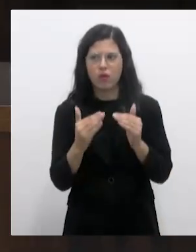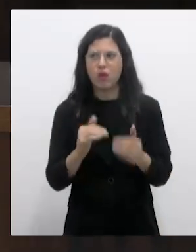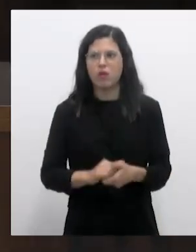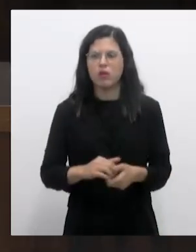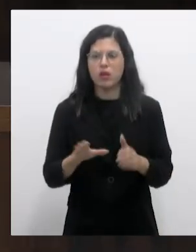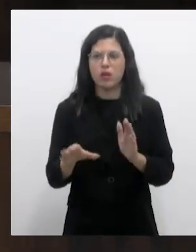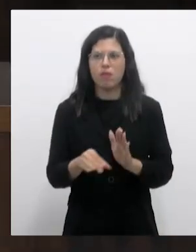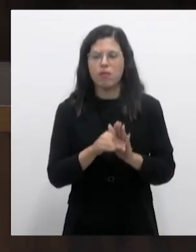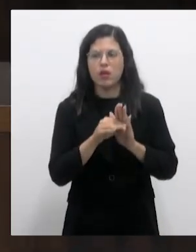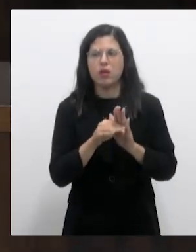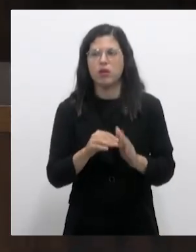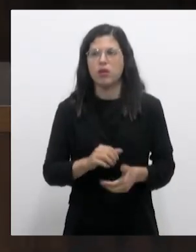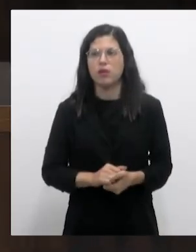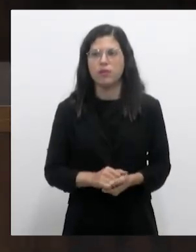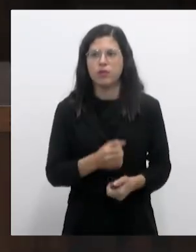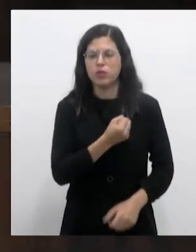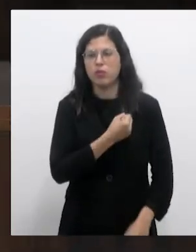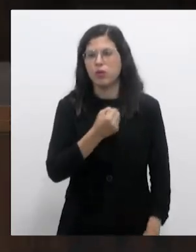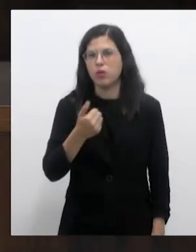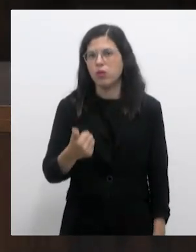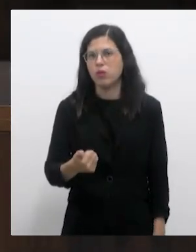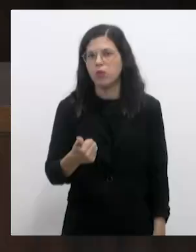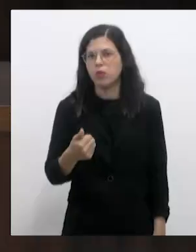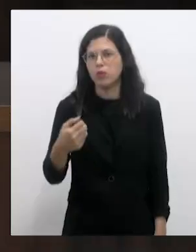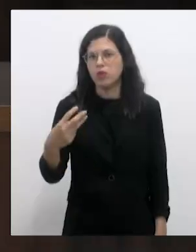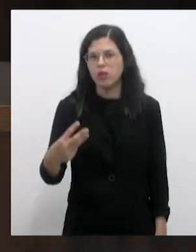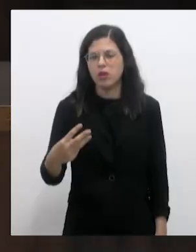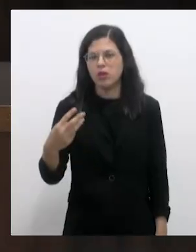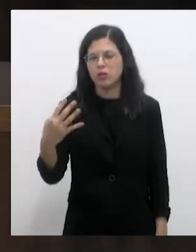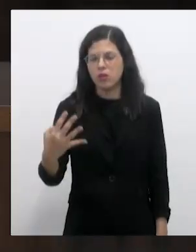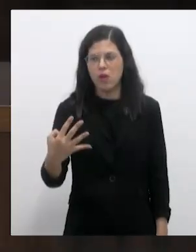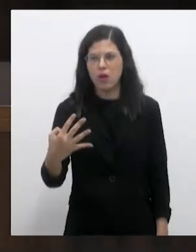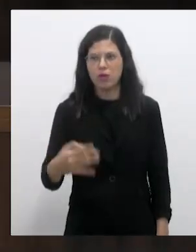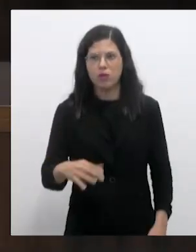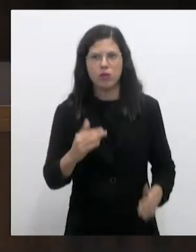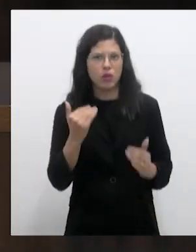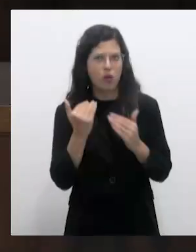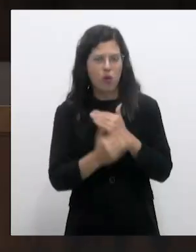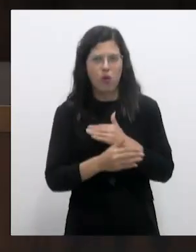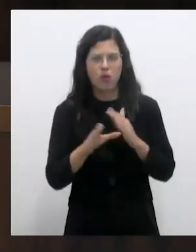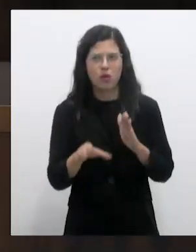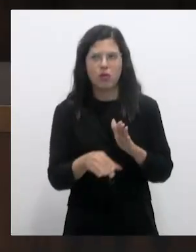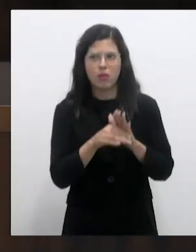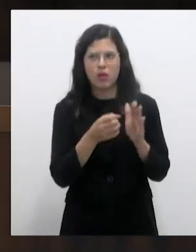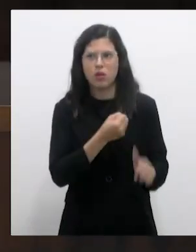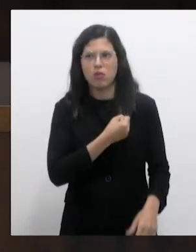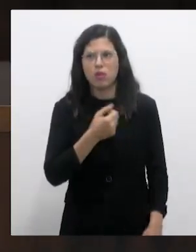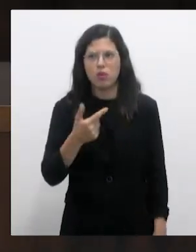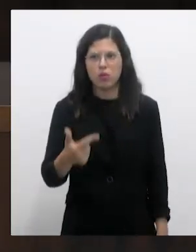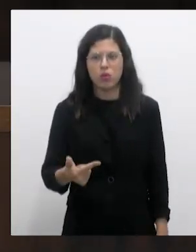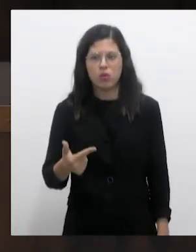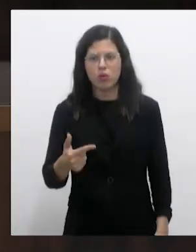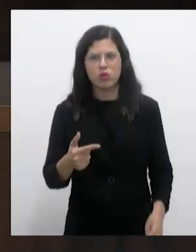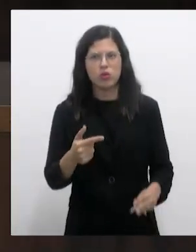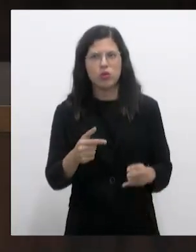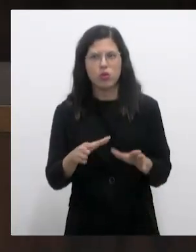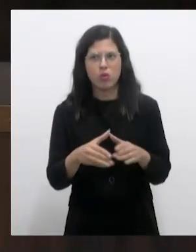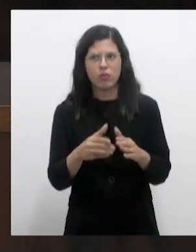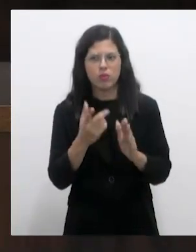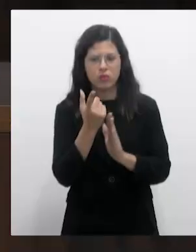às emendas número 1, 3 e 4. E contrário à emenda número 2. De Orçamento,